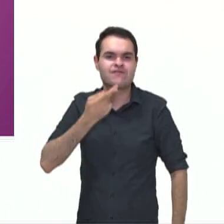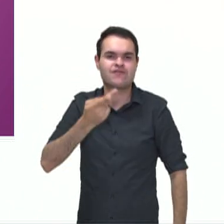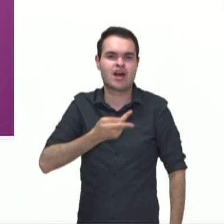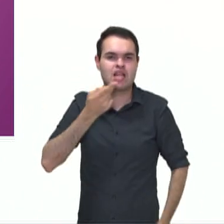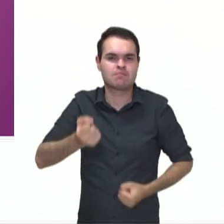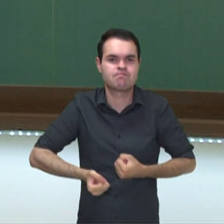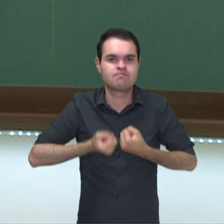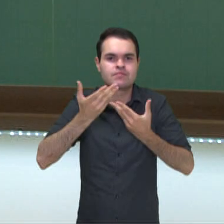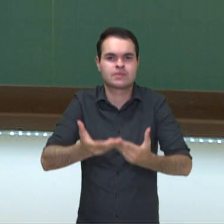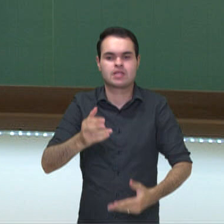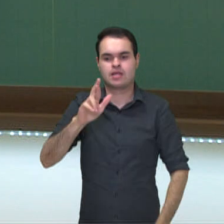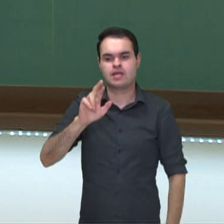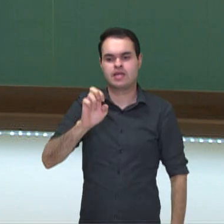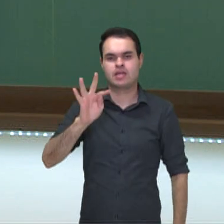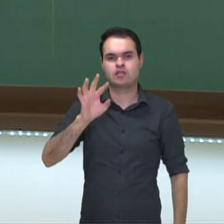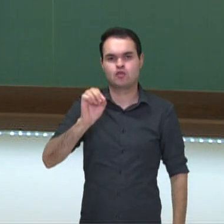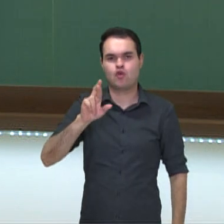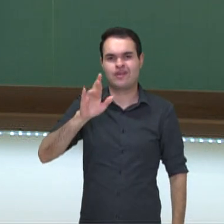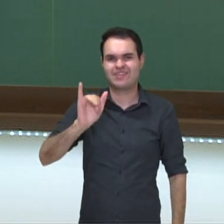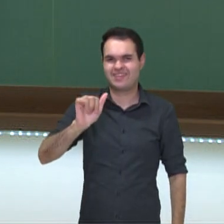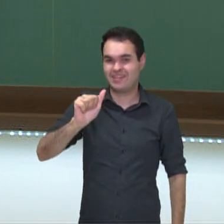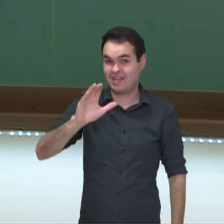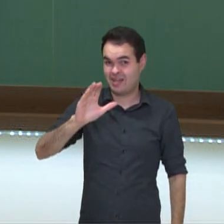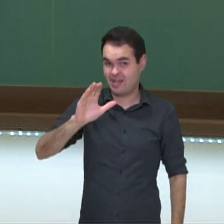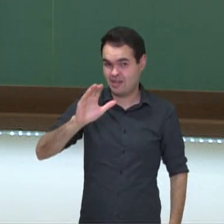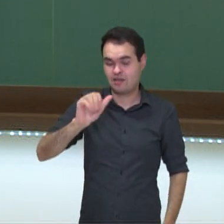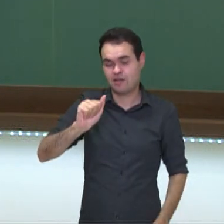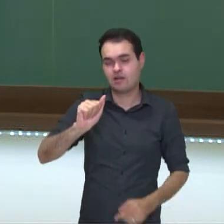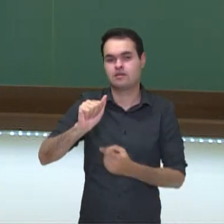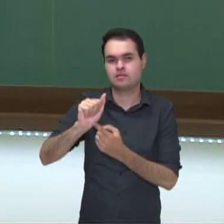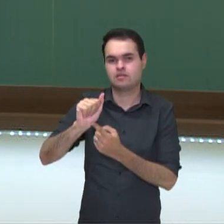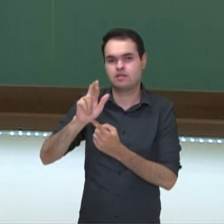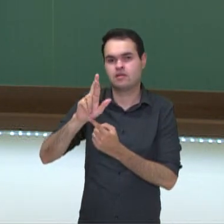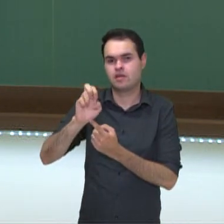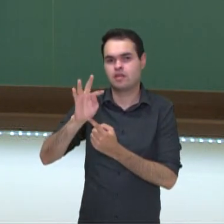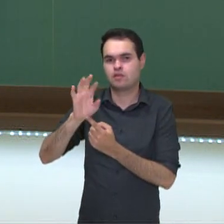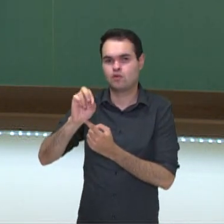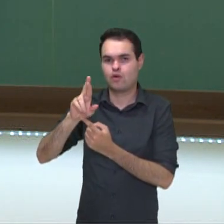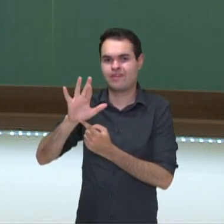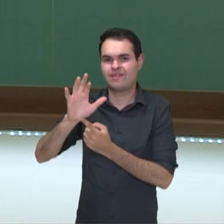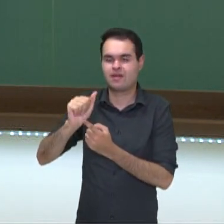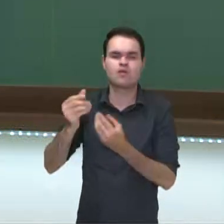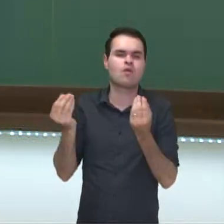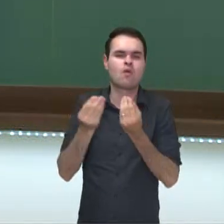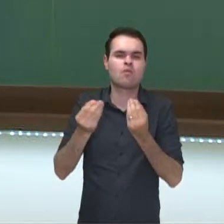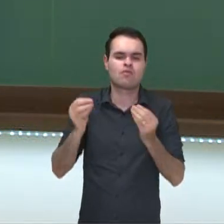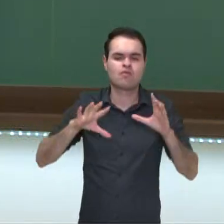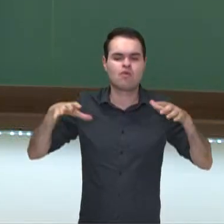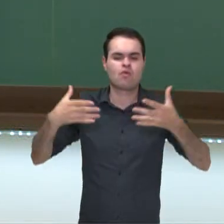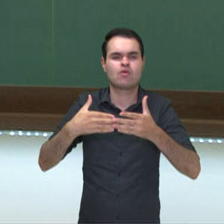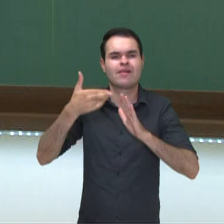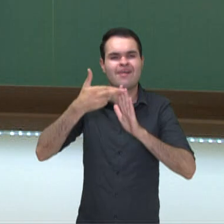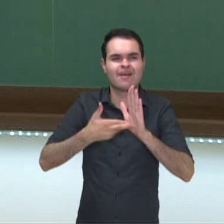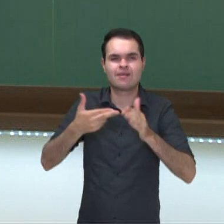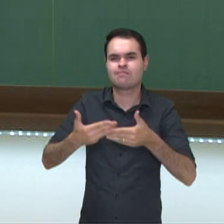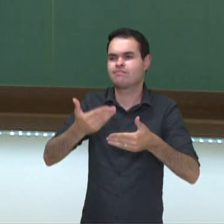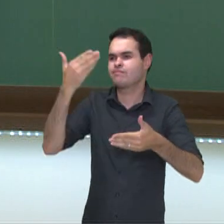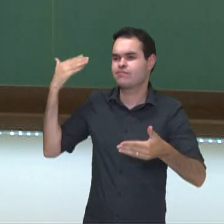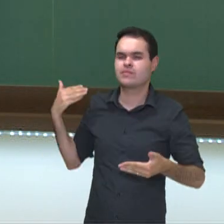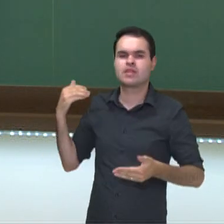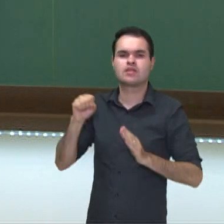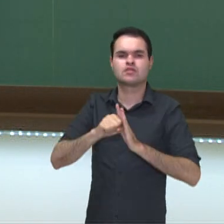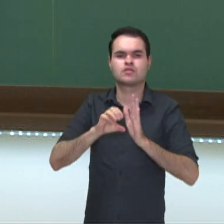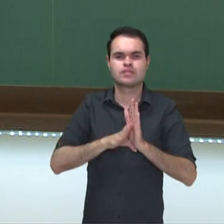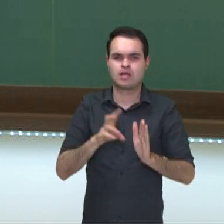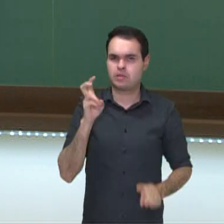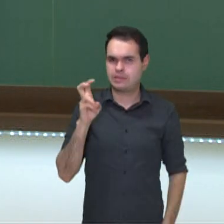na retórica, tá? E de onde será que surgiu esse conjunto de técnicas aqui? Temos que lembrar lá do